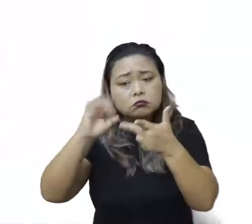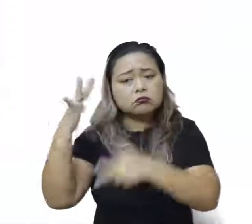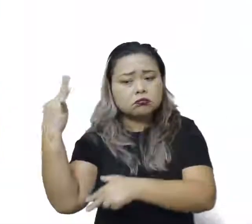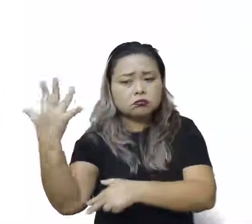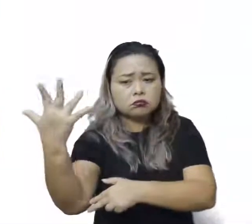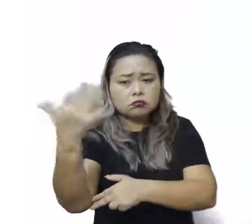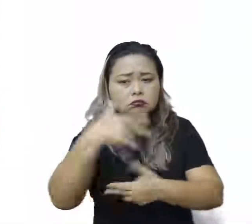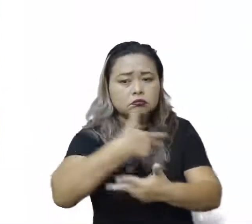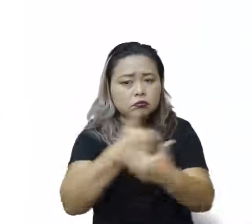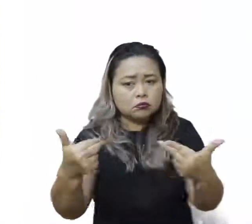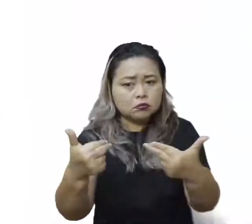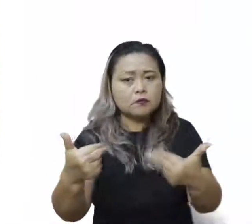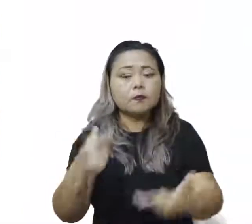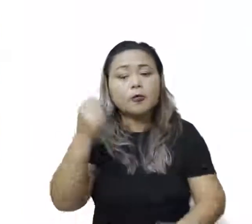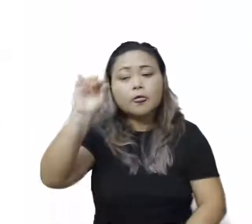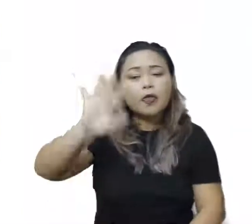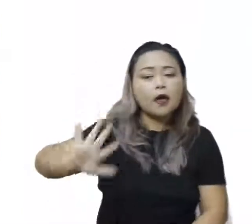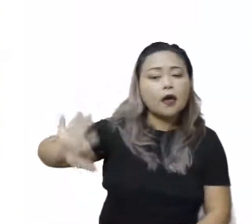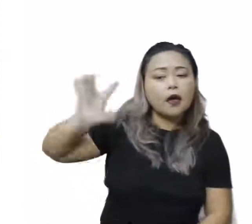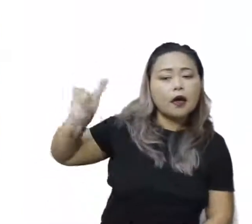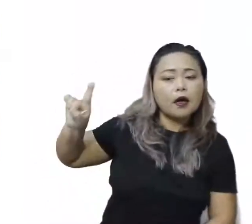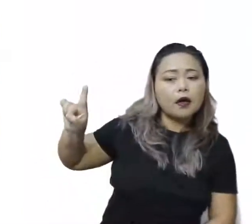Vamos lá? Imagem.